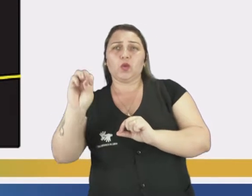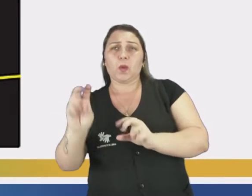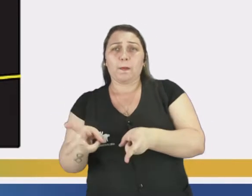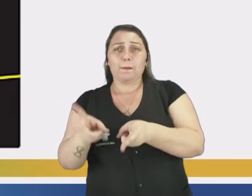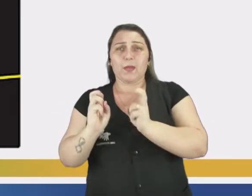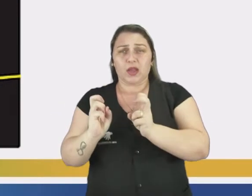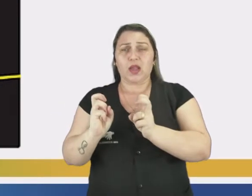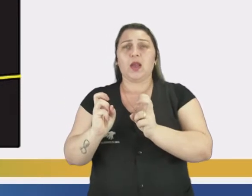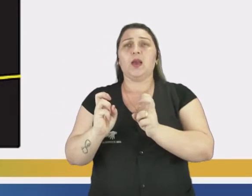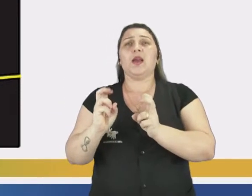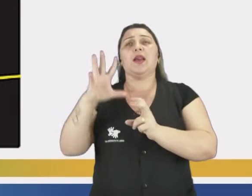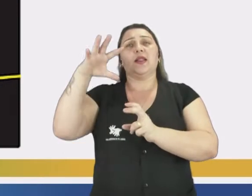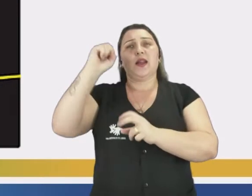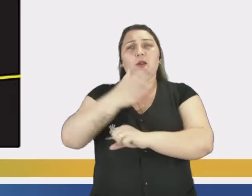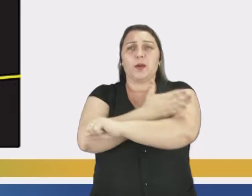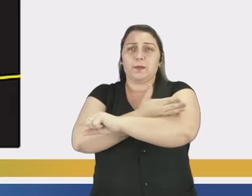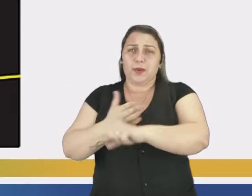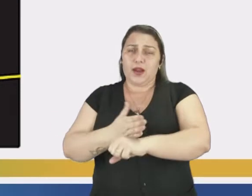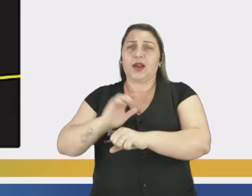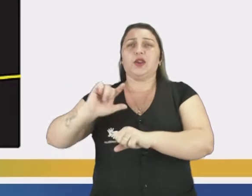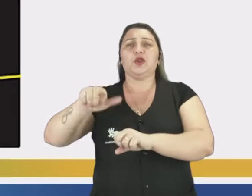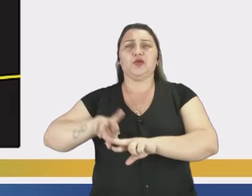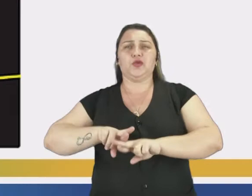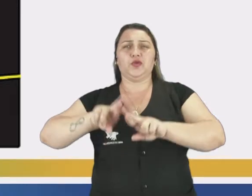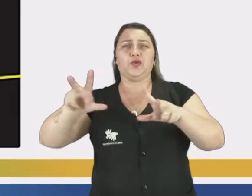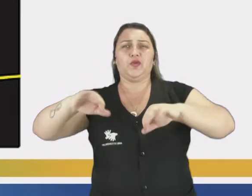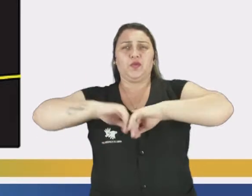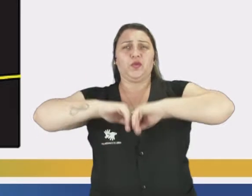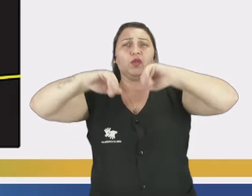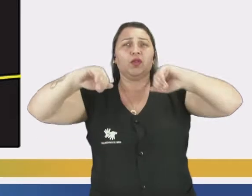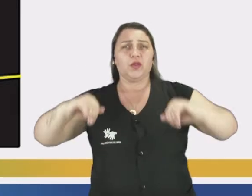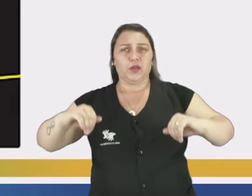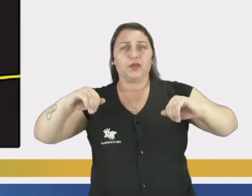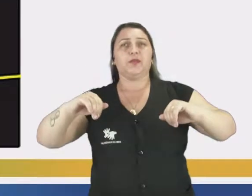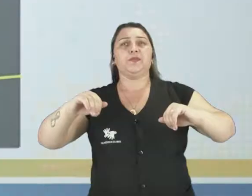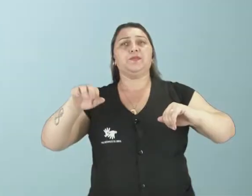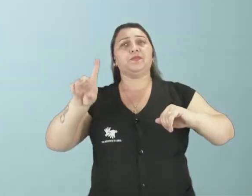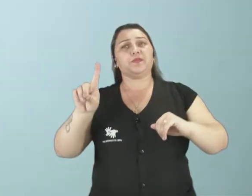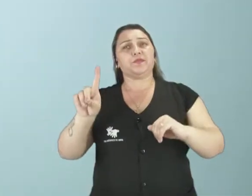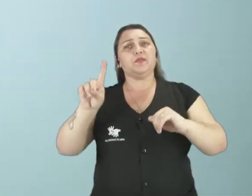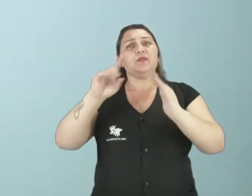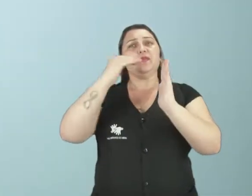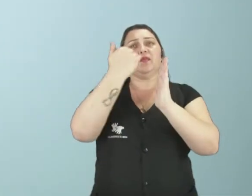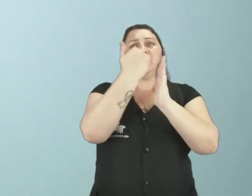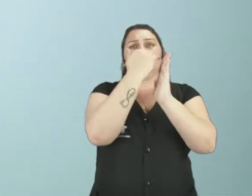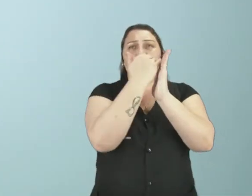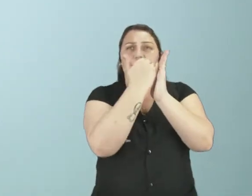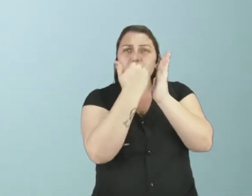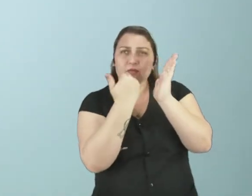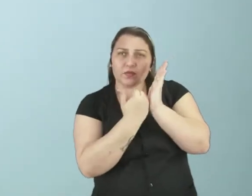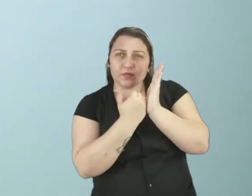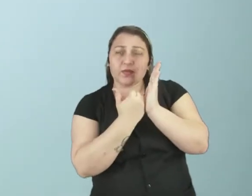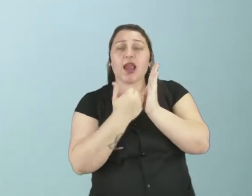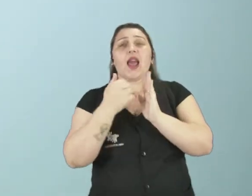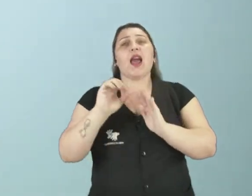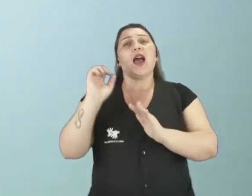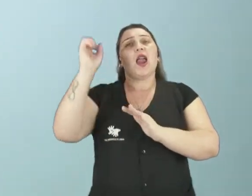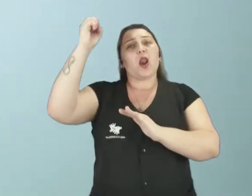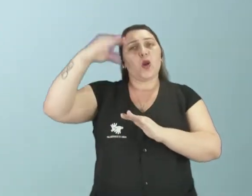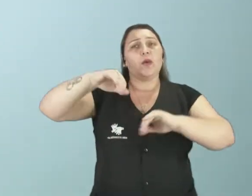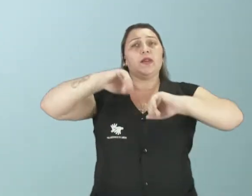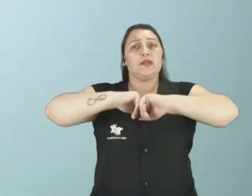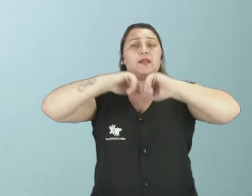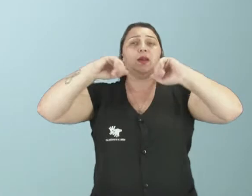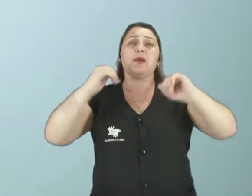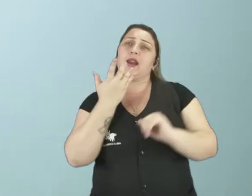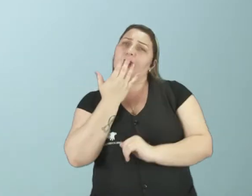tem a presença de várias outras cores, o que o prisma faz é separar, que a gente vai chamar isso de decompor. E se essa luz, uma vez